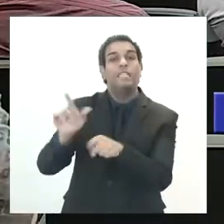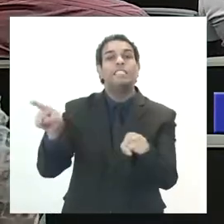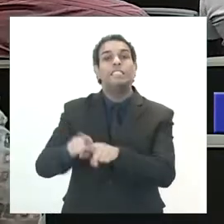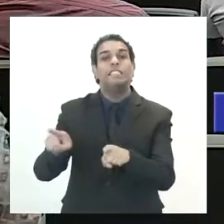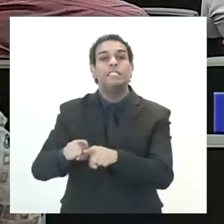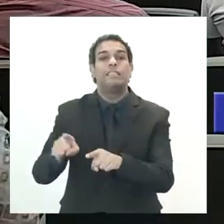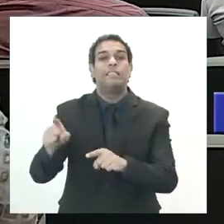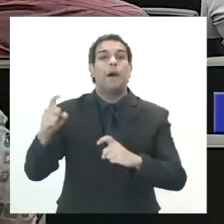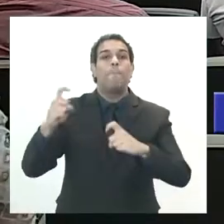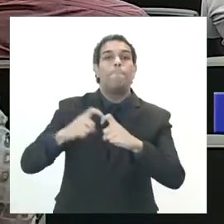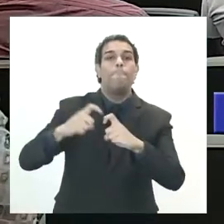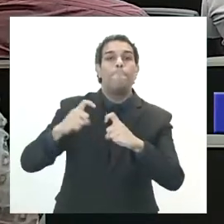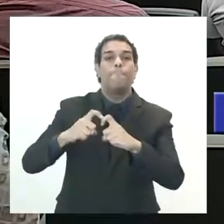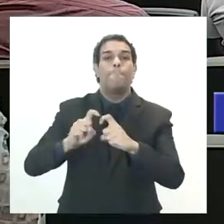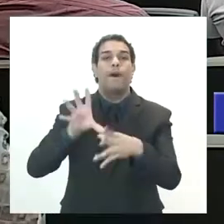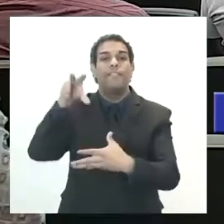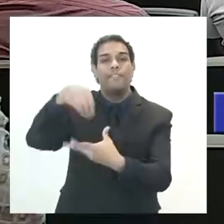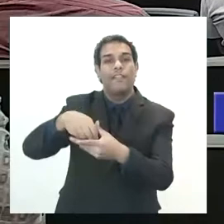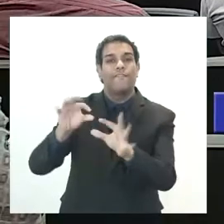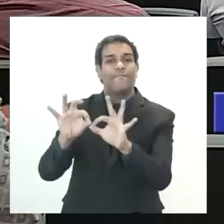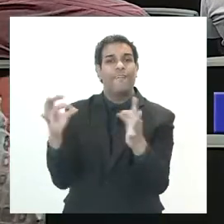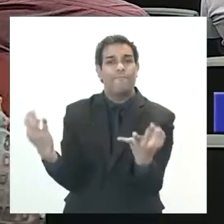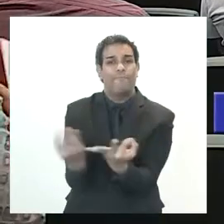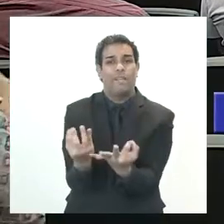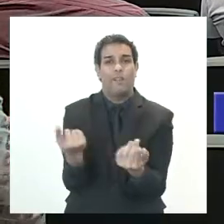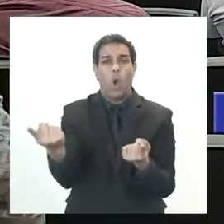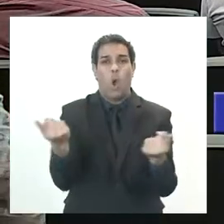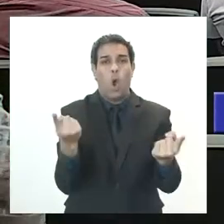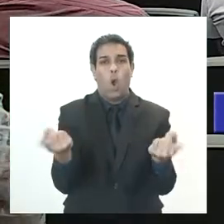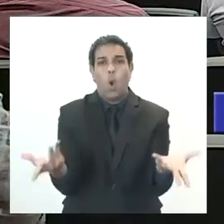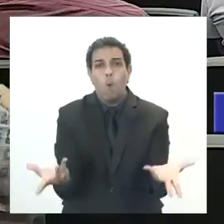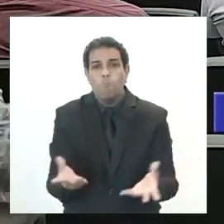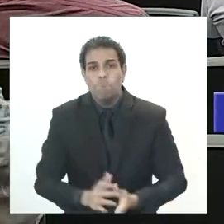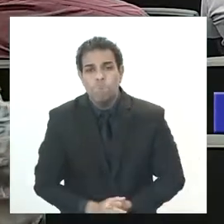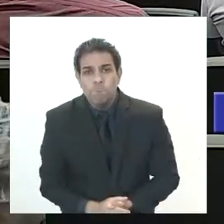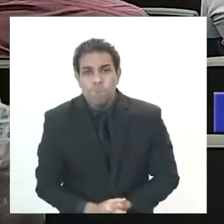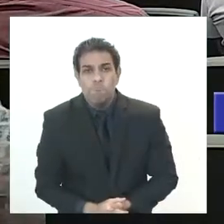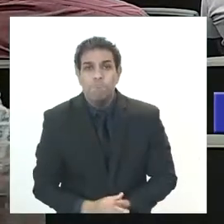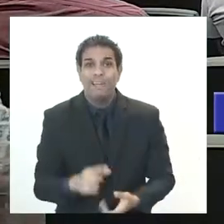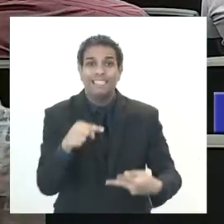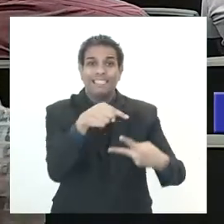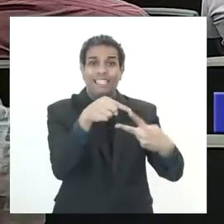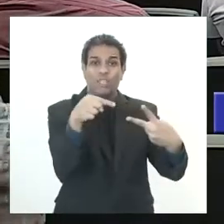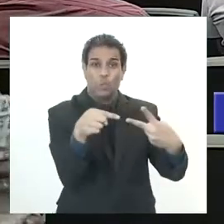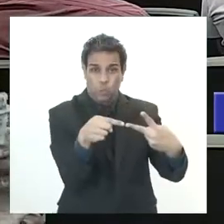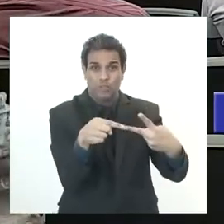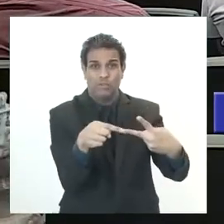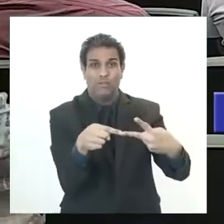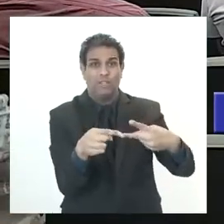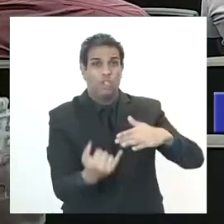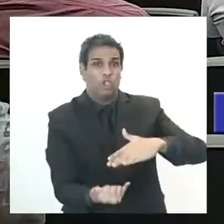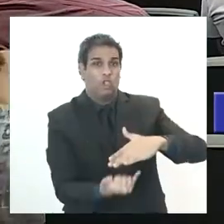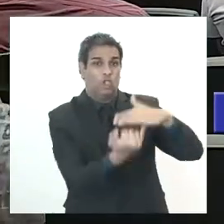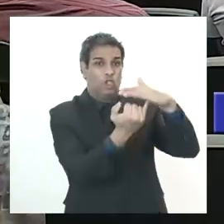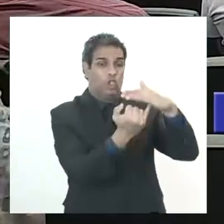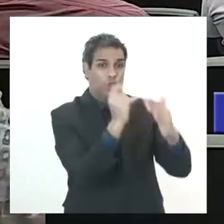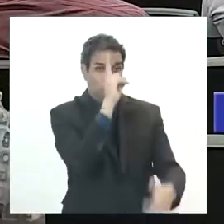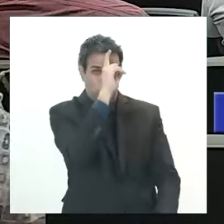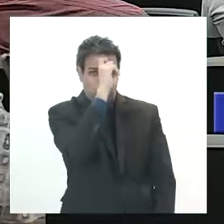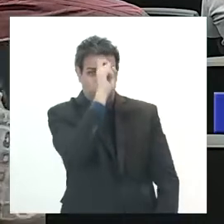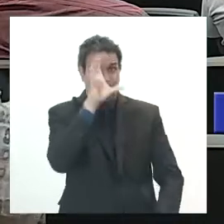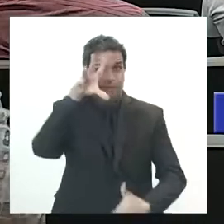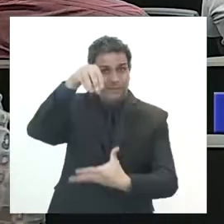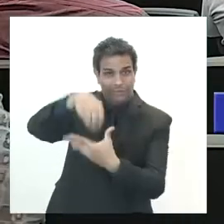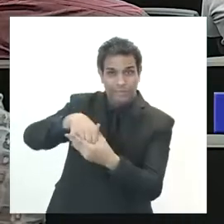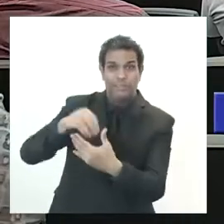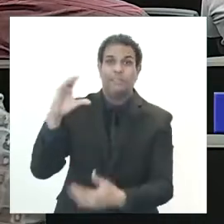médico do programa médico de família nós já temos duas unidades hospitalares em